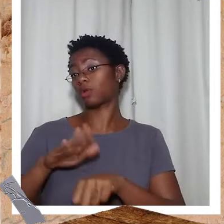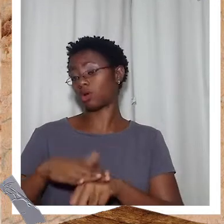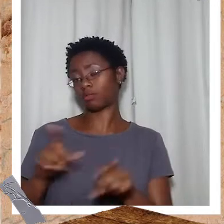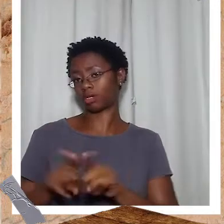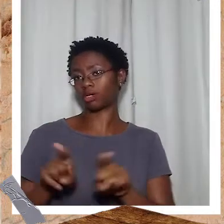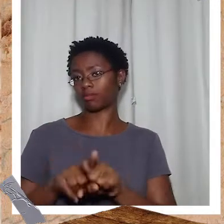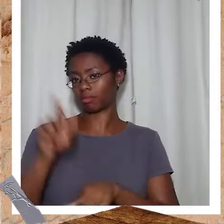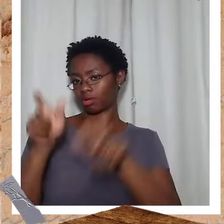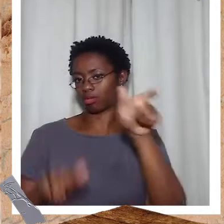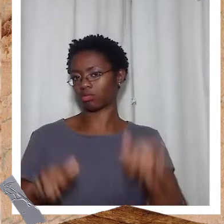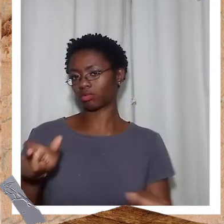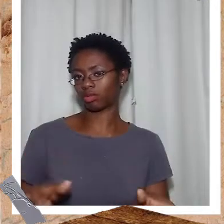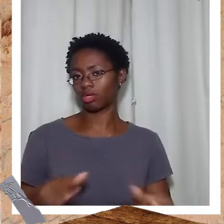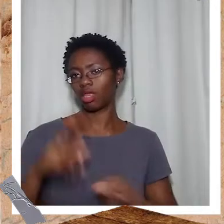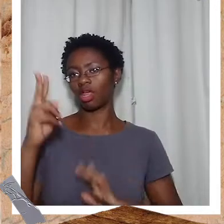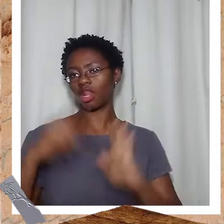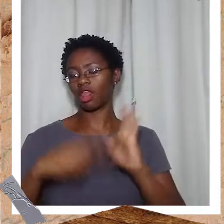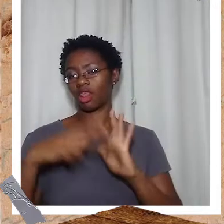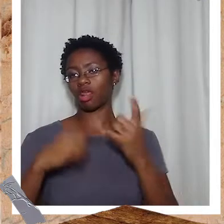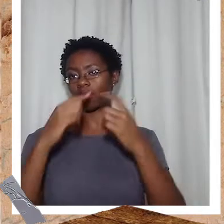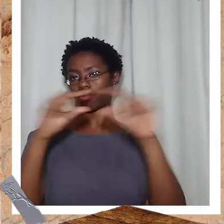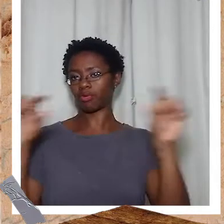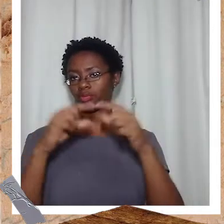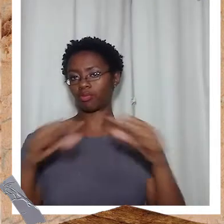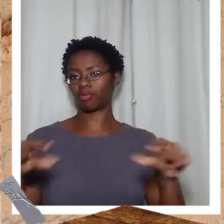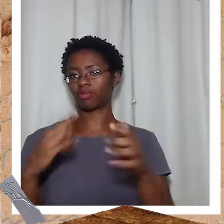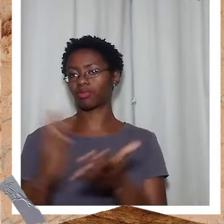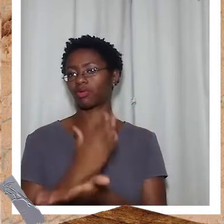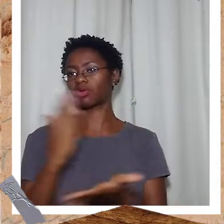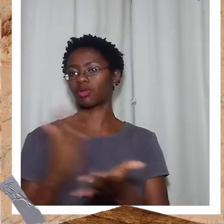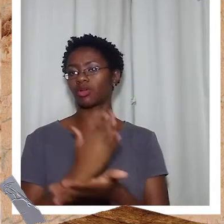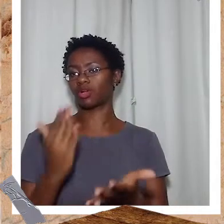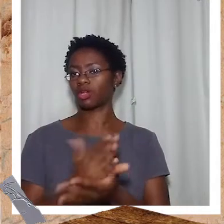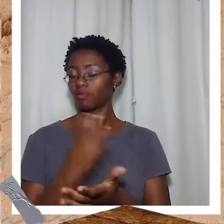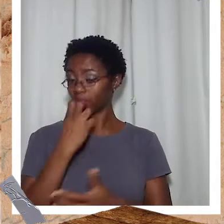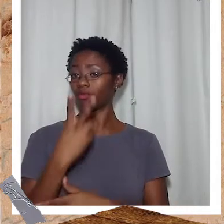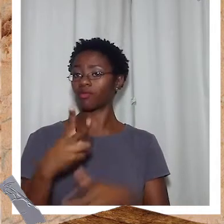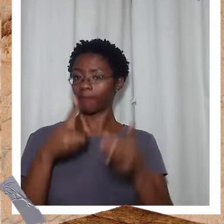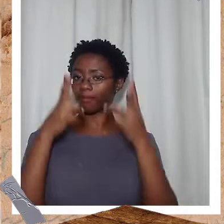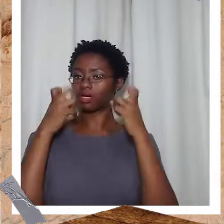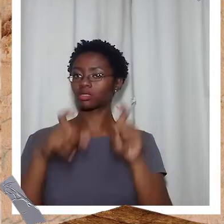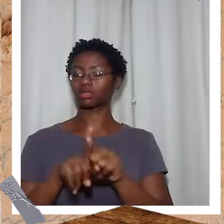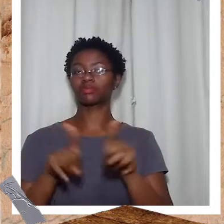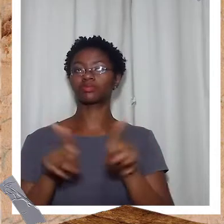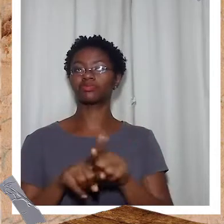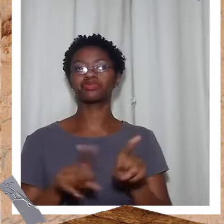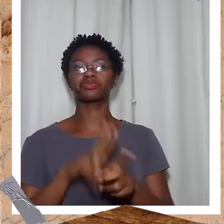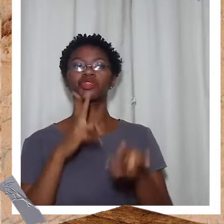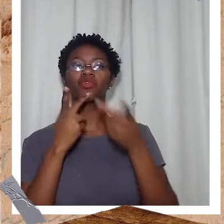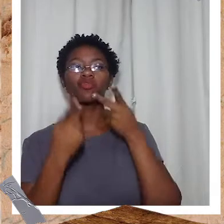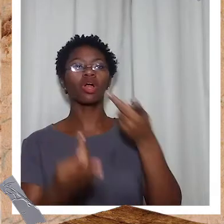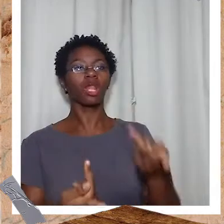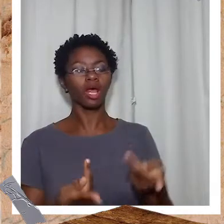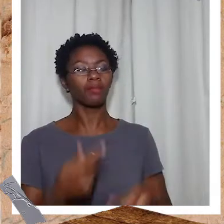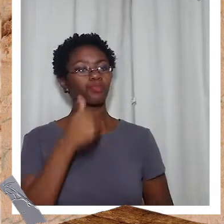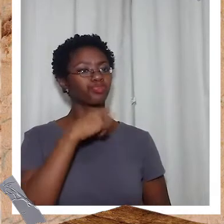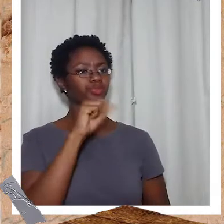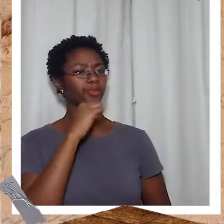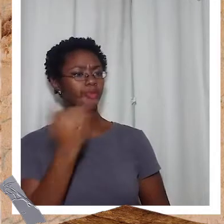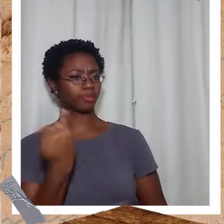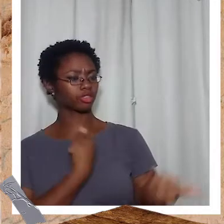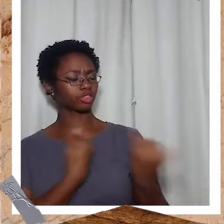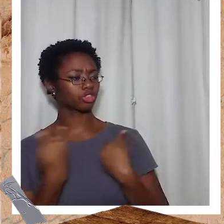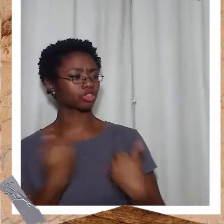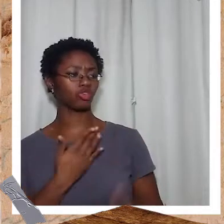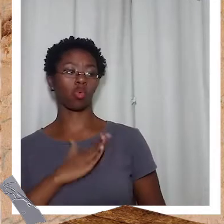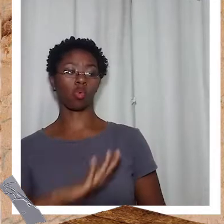lê trechos da Carolina, né, dos livros, a gente vê, por exemplo, ela dizer, minha mãe dizia que não